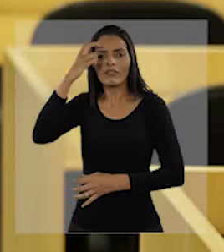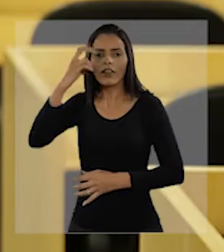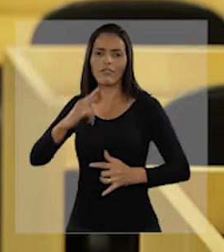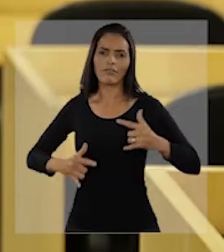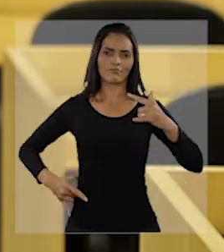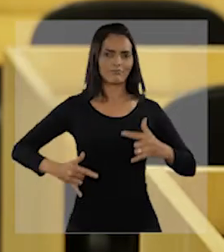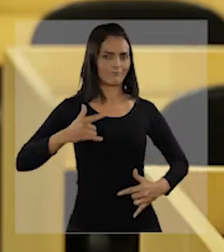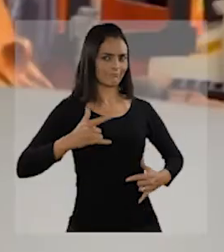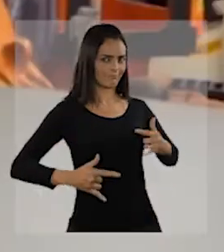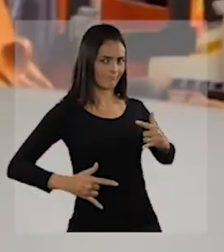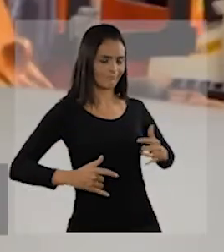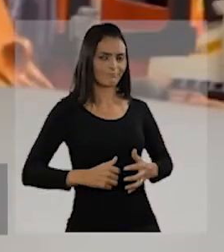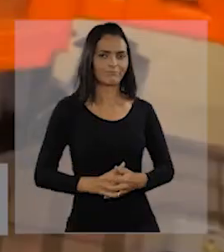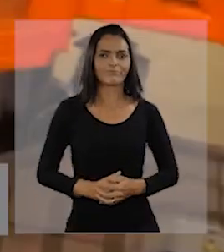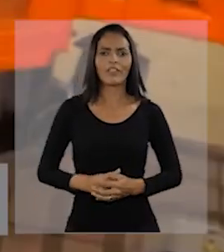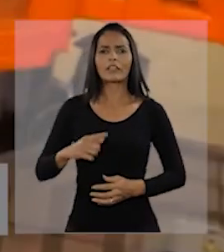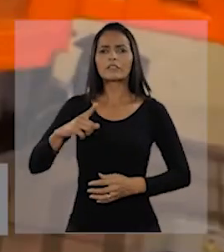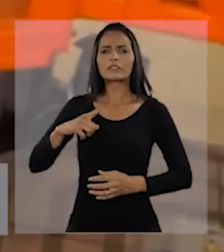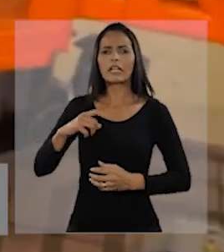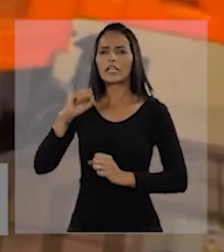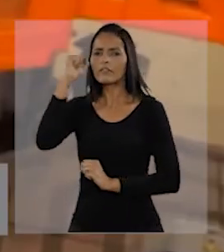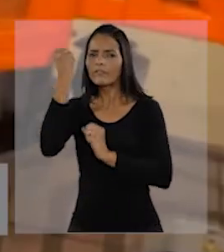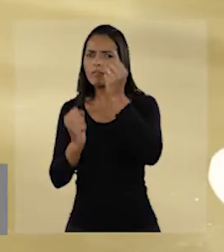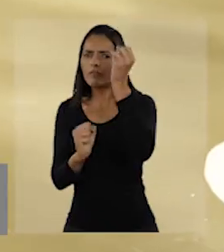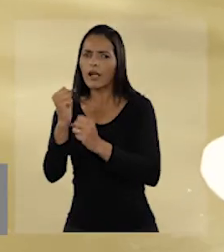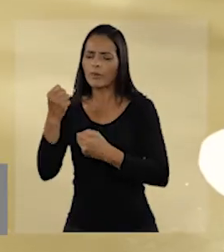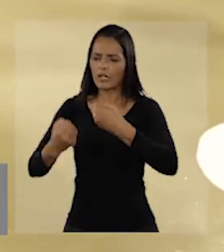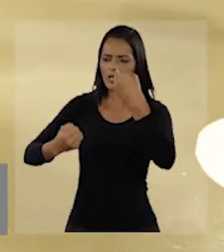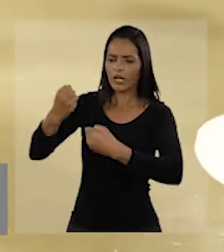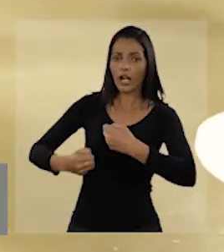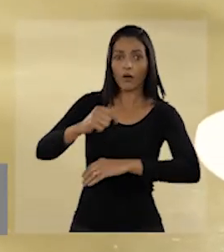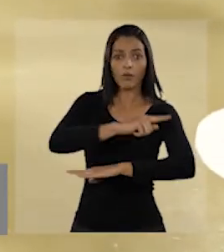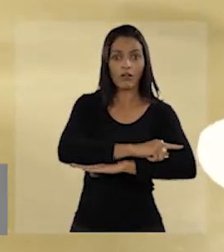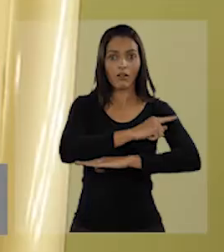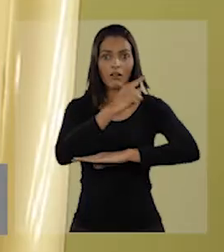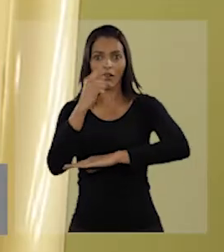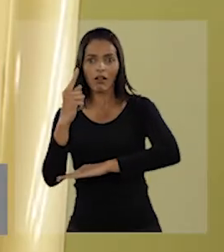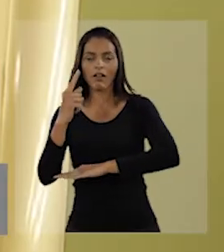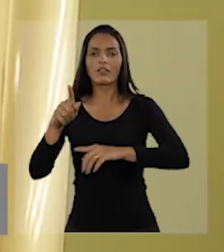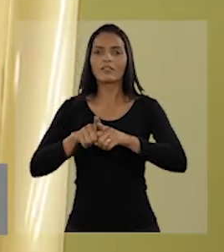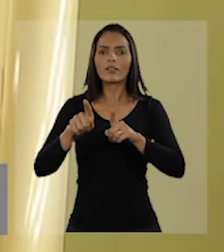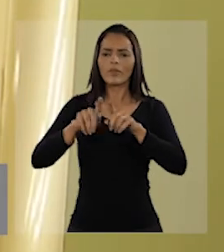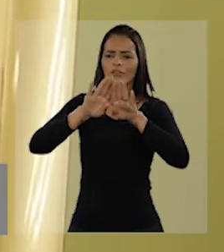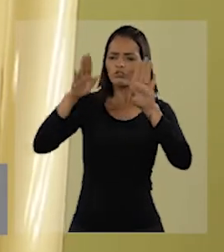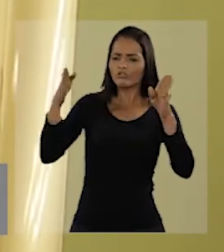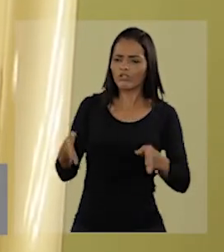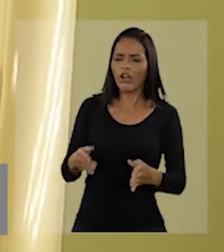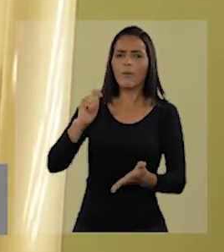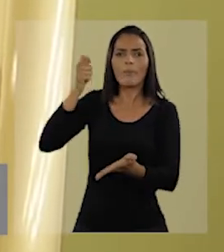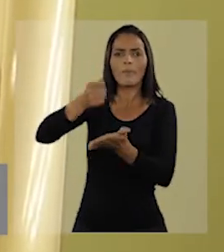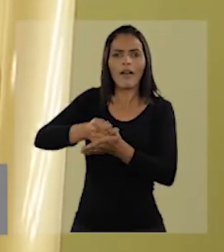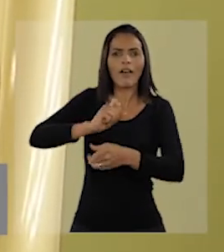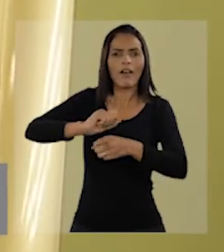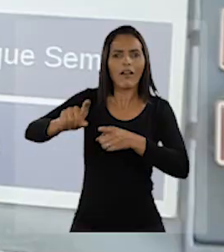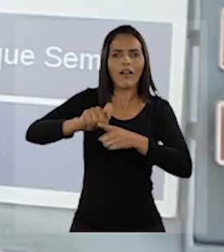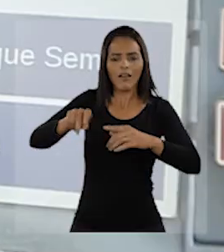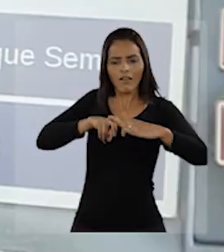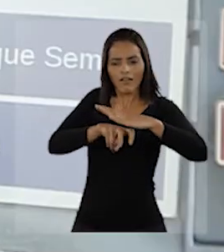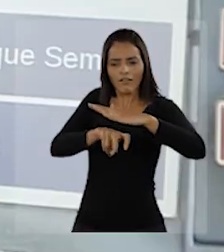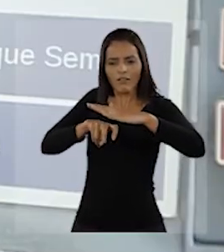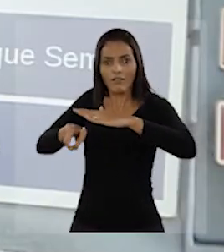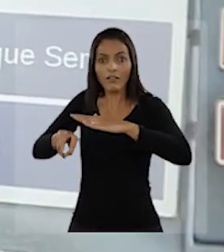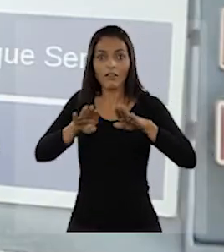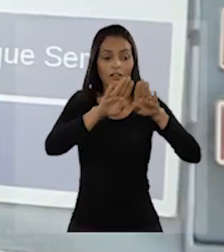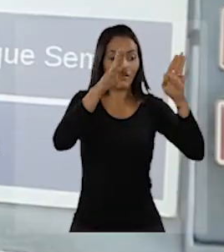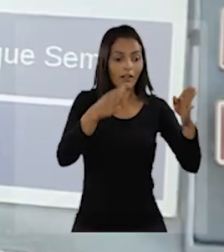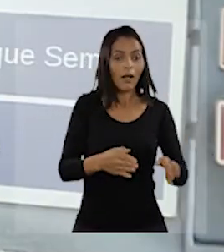inteligência artificial. Montadoras de carro, cancelas eletrônicas, totens para pagamento de estacionamento, caixas